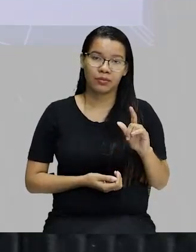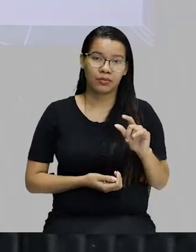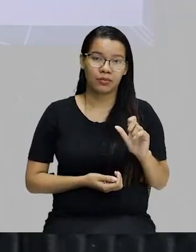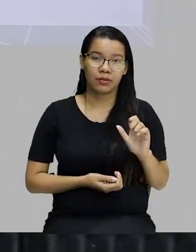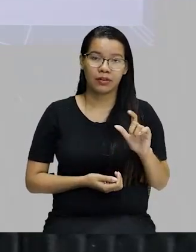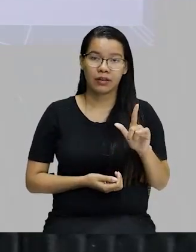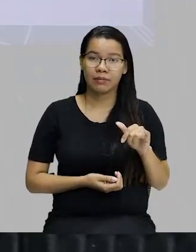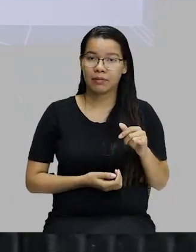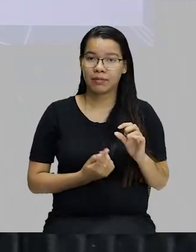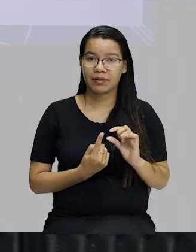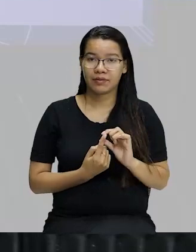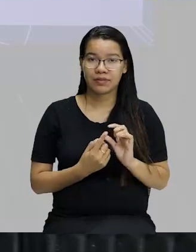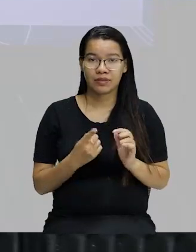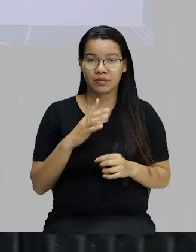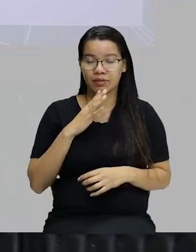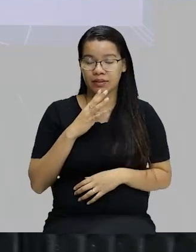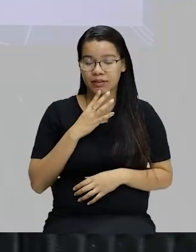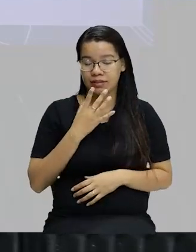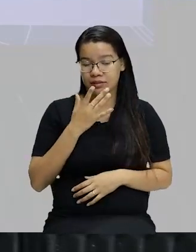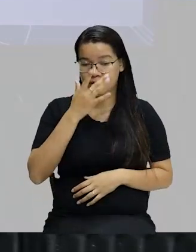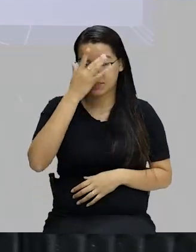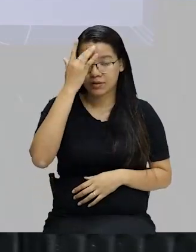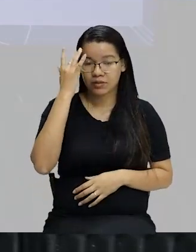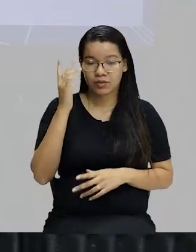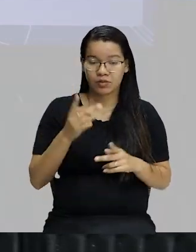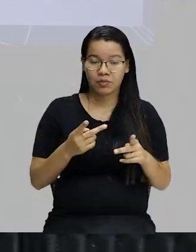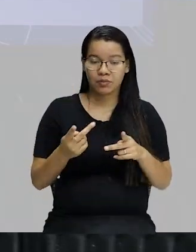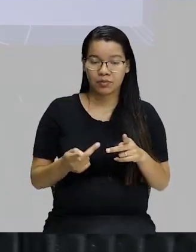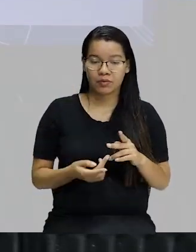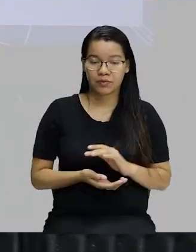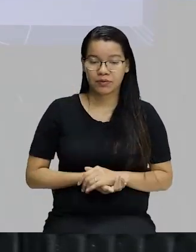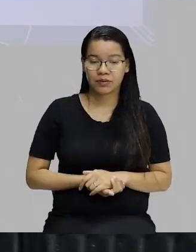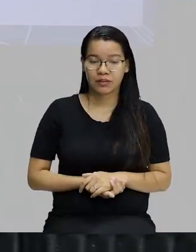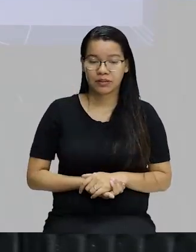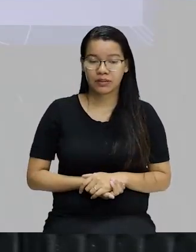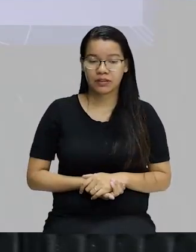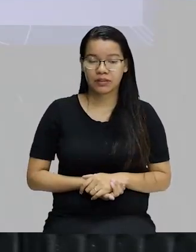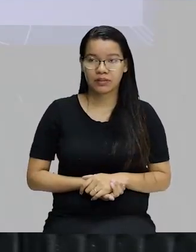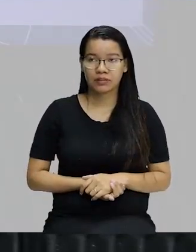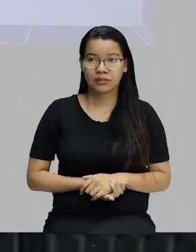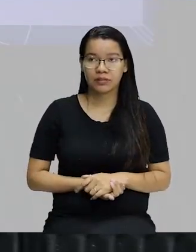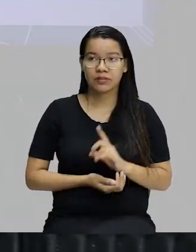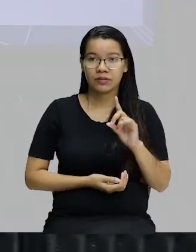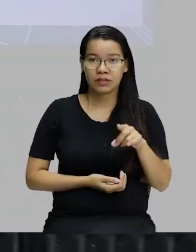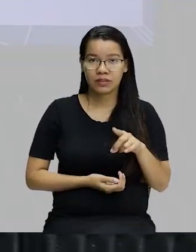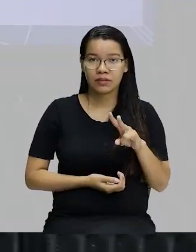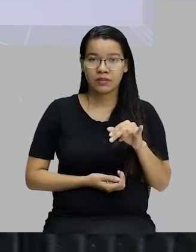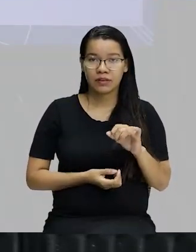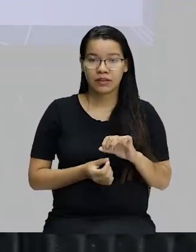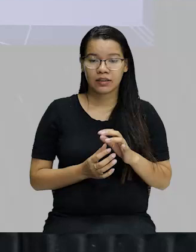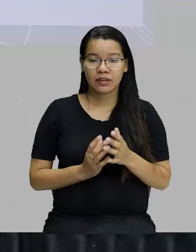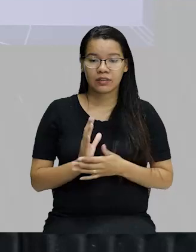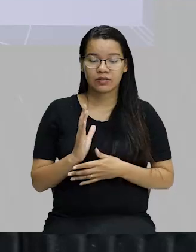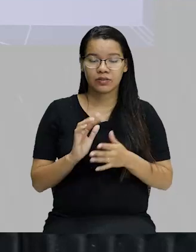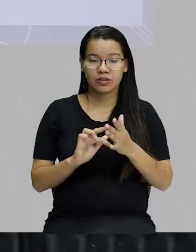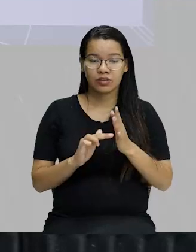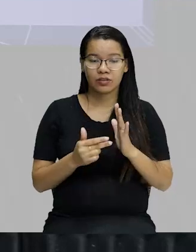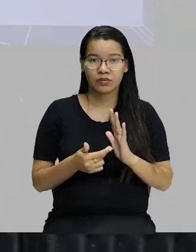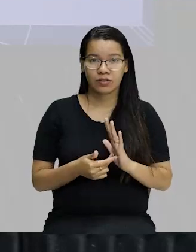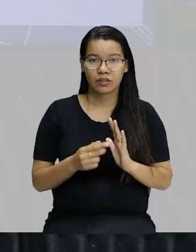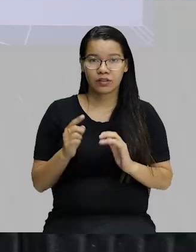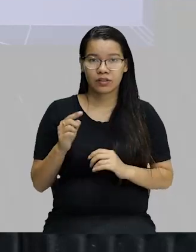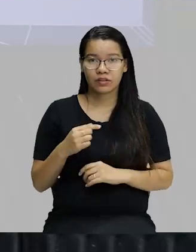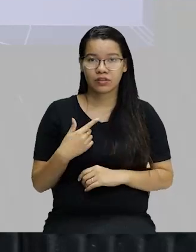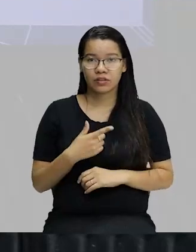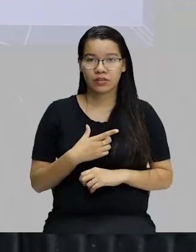conhece. People significa pessoas, povos, tá? English, inglês. E aí você vai construindo o sentido e é isso que a